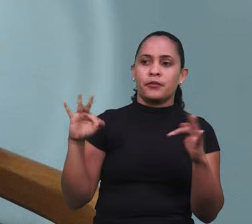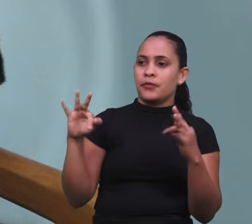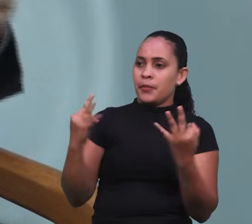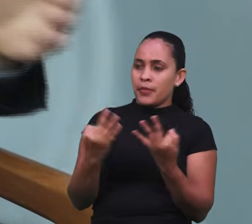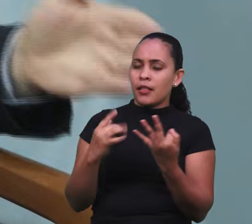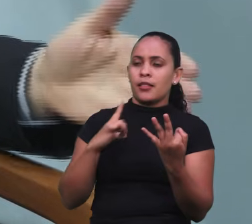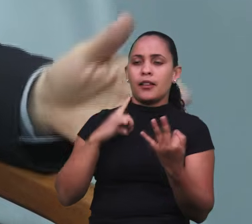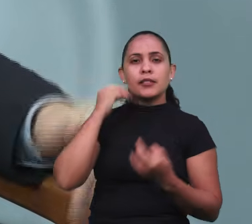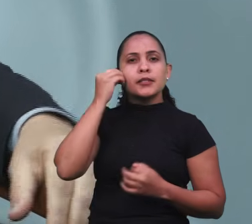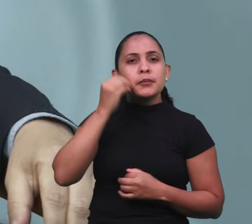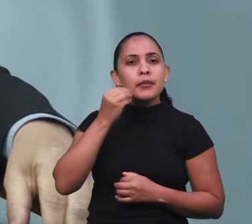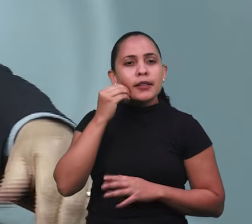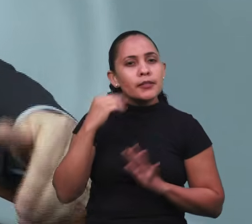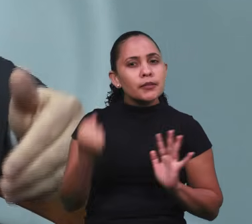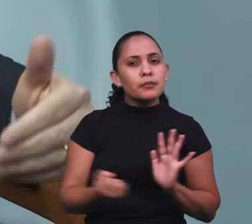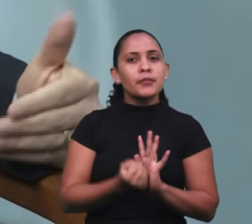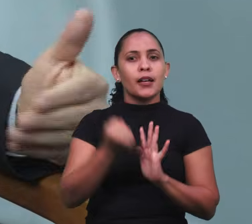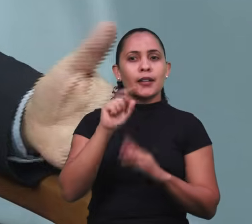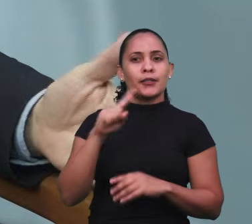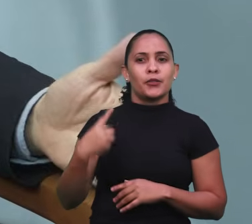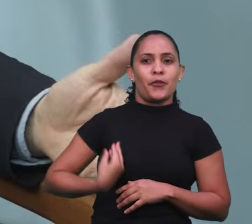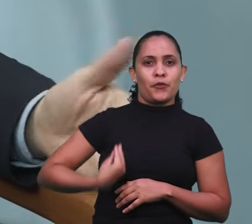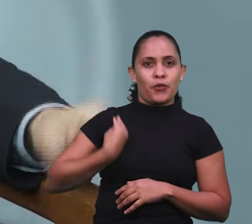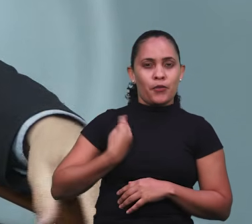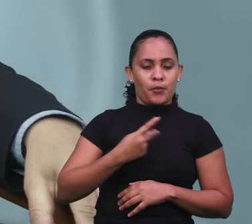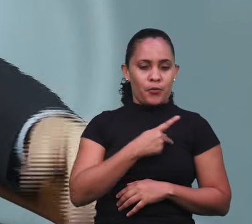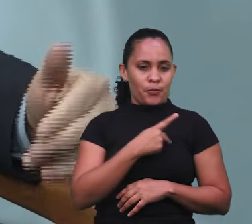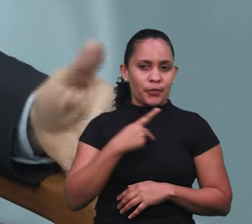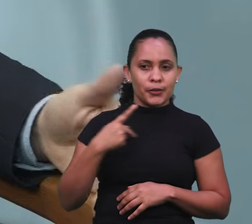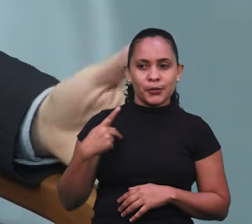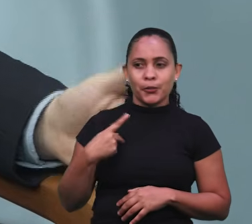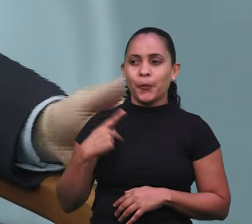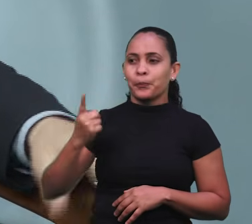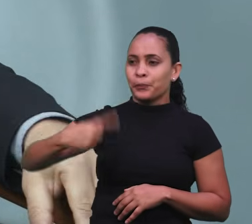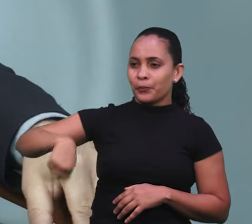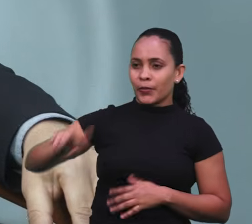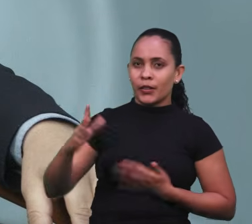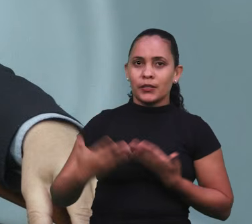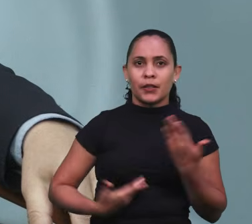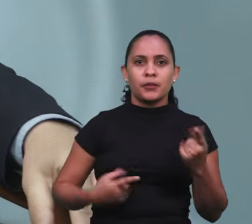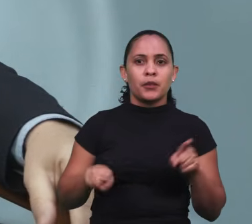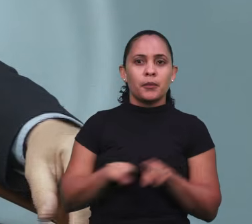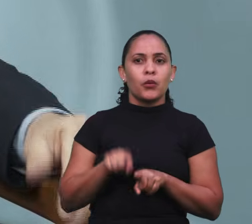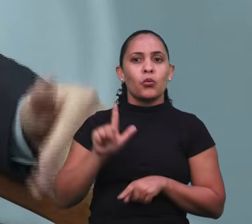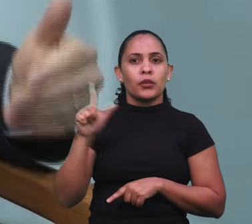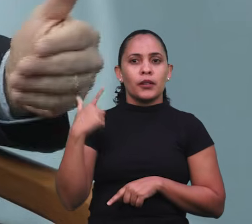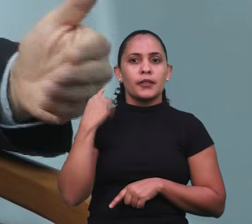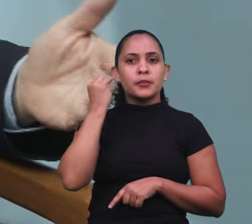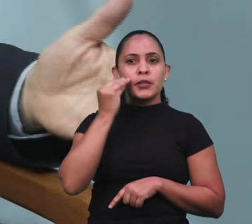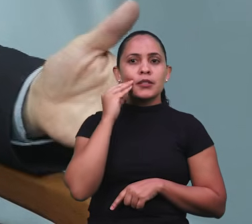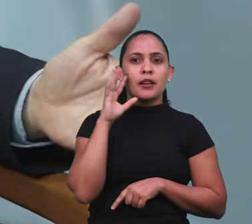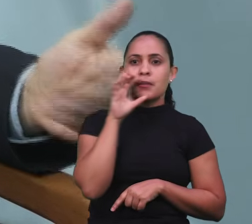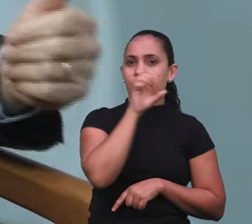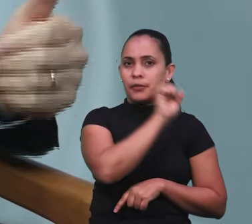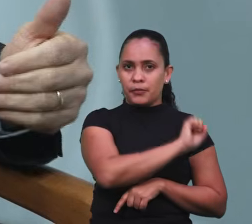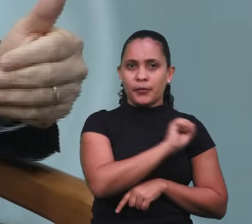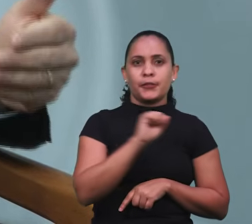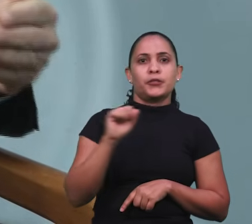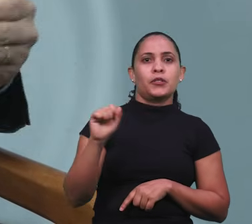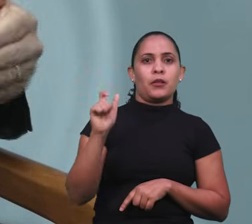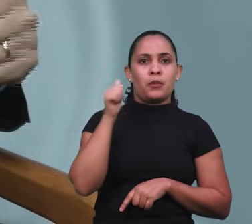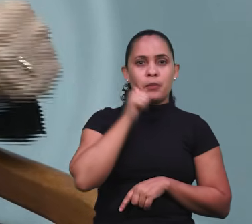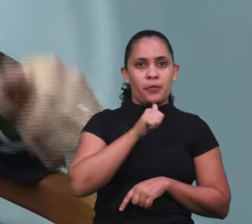com várias outras famílias. Então nós temos muitas experiências, né? Nós vivemos como pastor, a igreja. Outra experiência